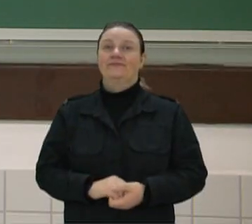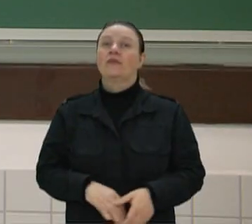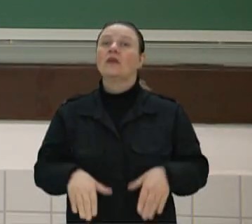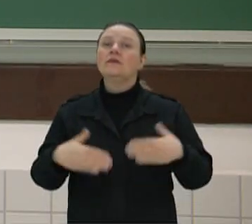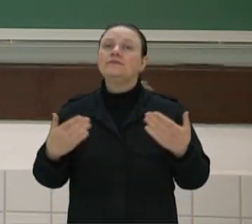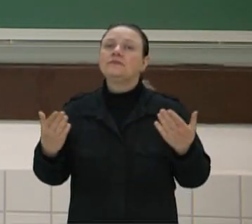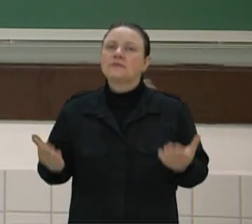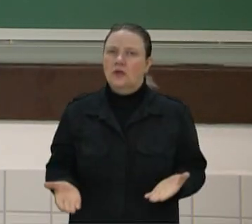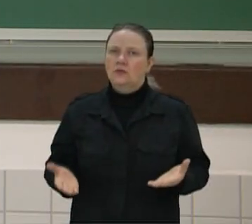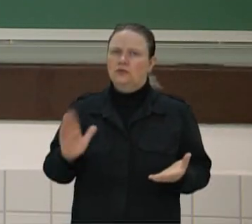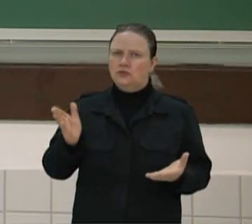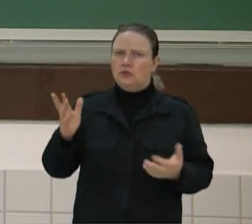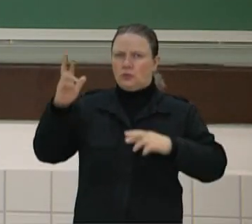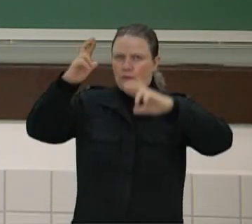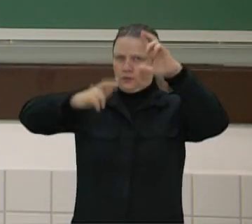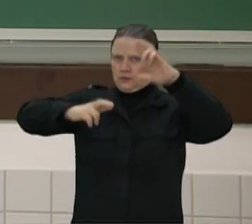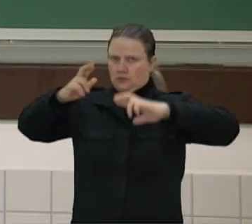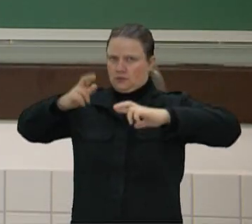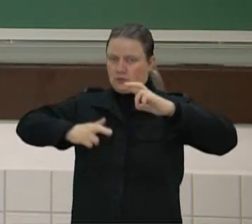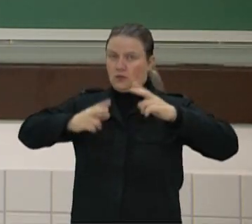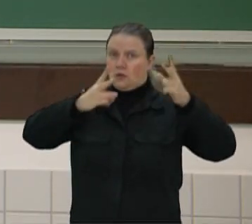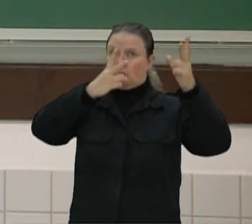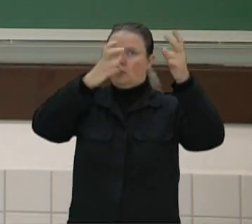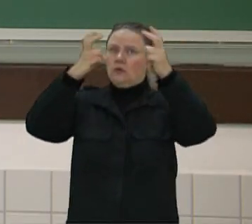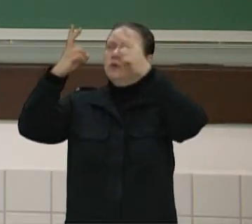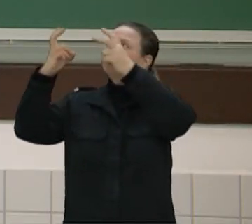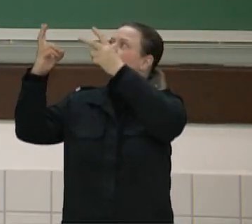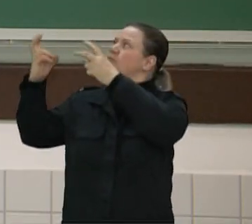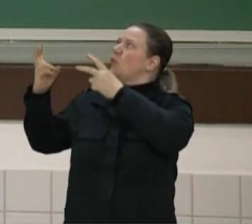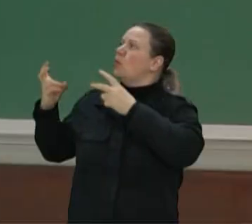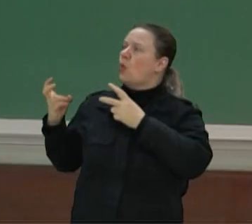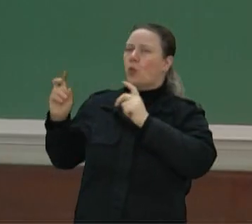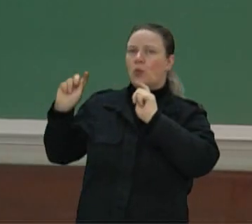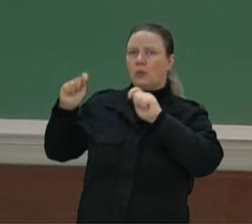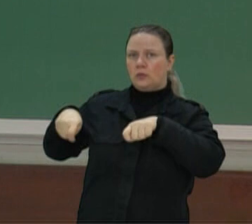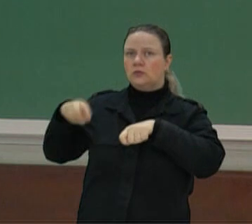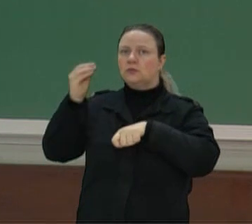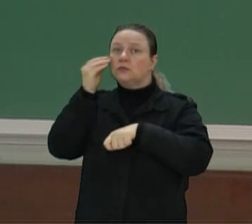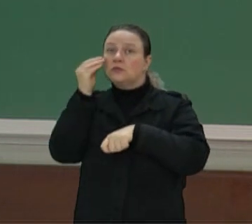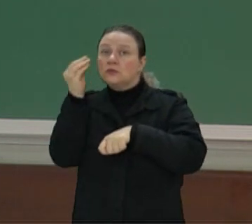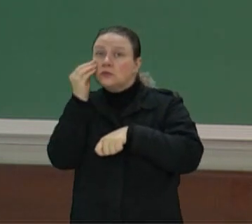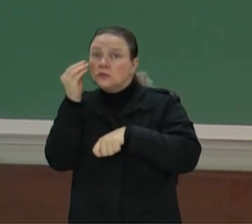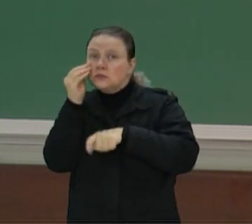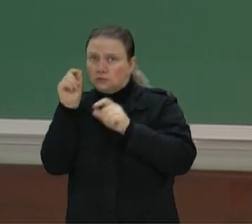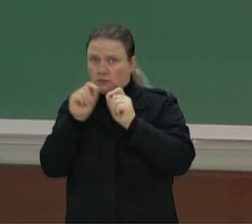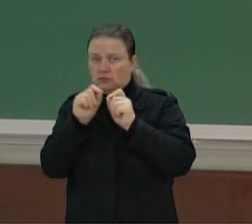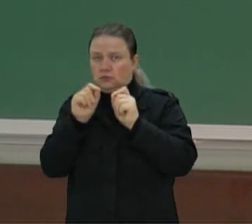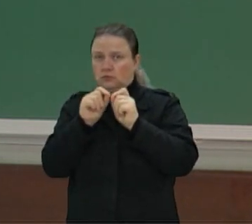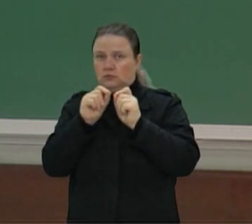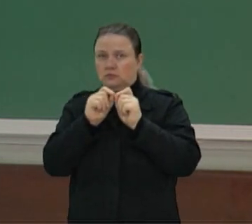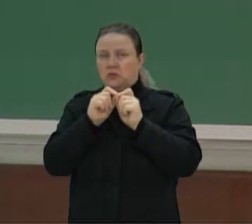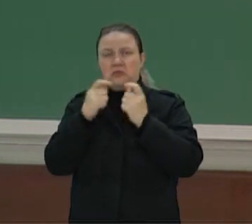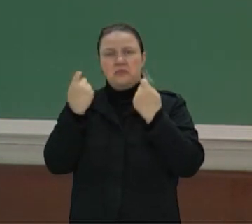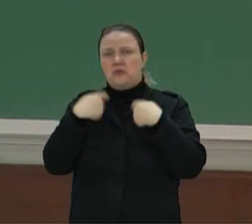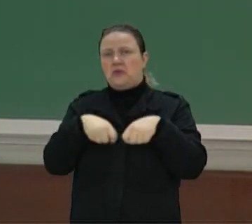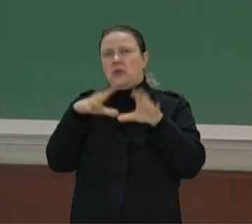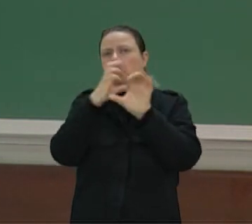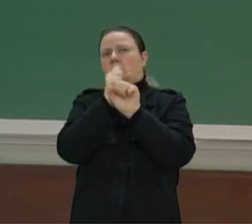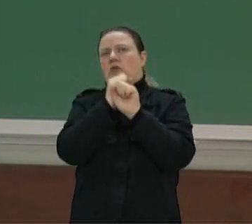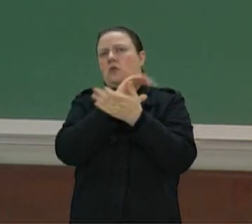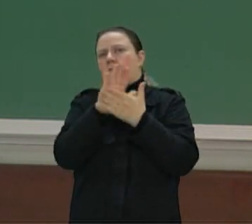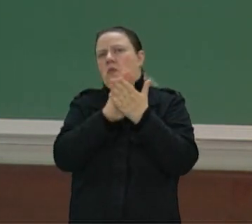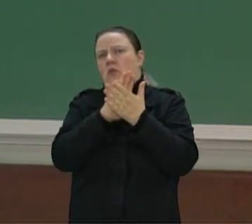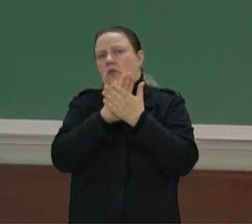Então, pessoal, fizeram a análise? Perceba que aqui você pode tentar fazer, não é obrigado, sem fazer conta. Então eu tenho